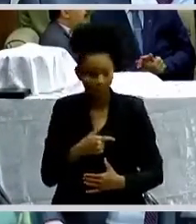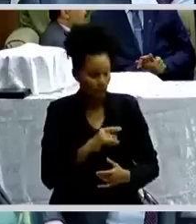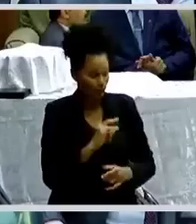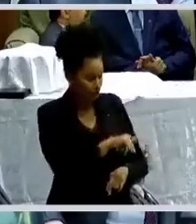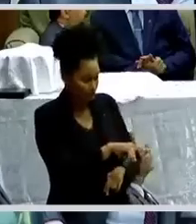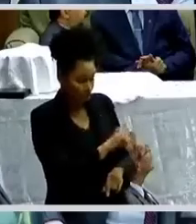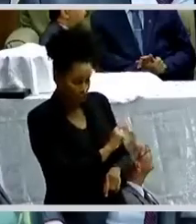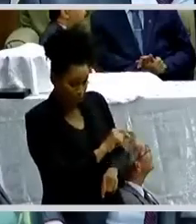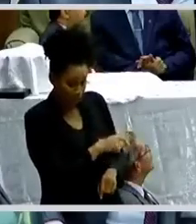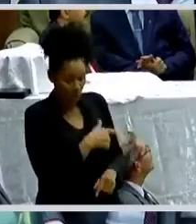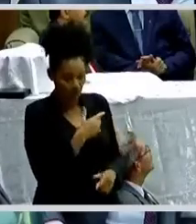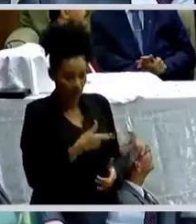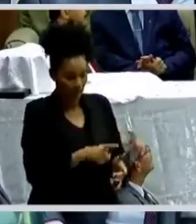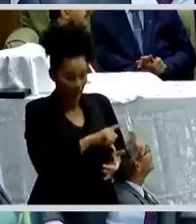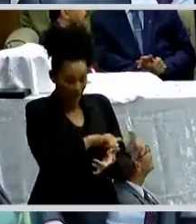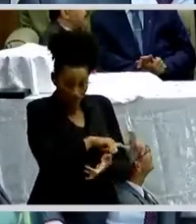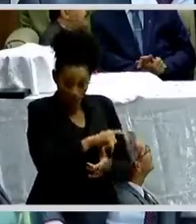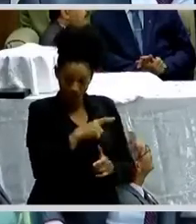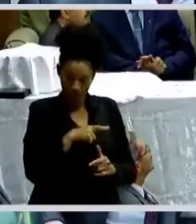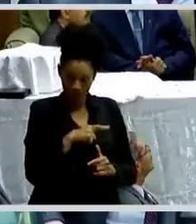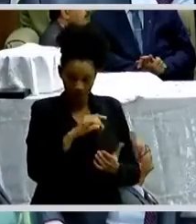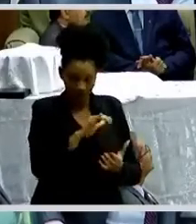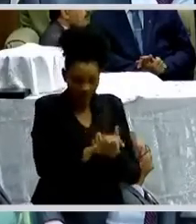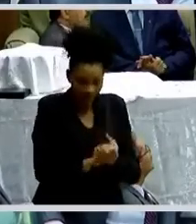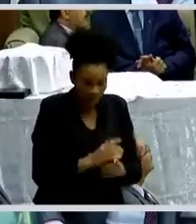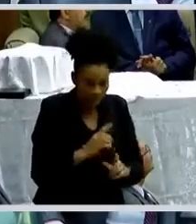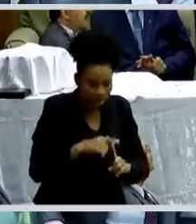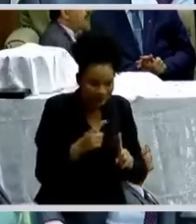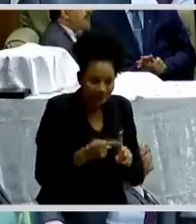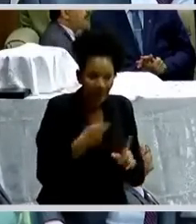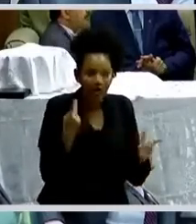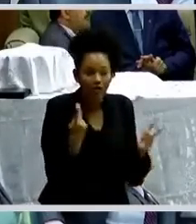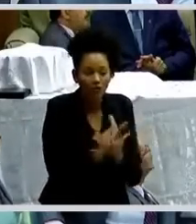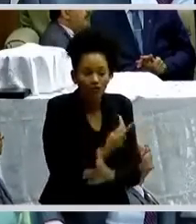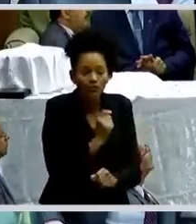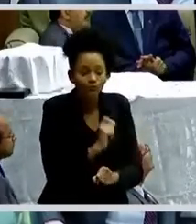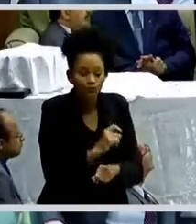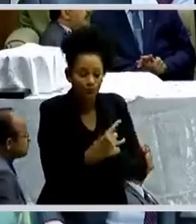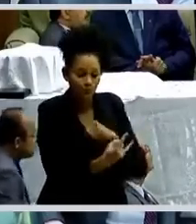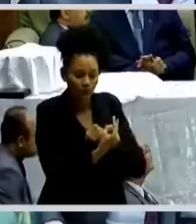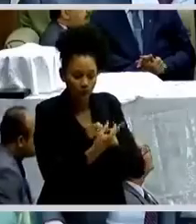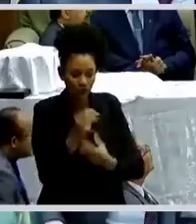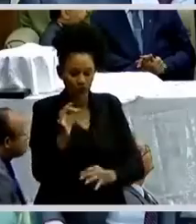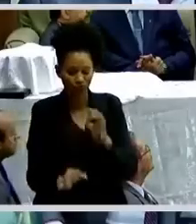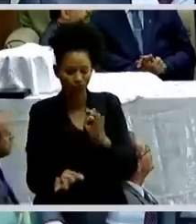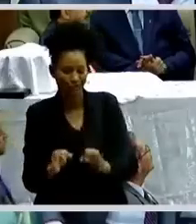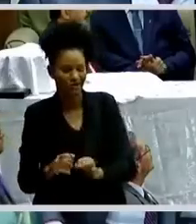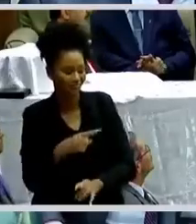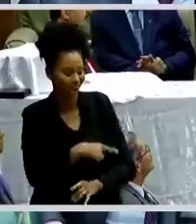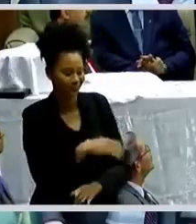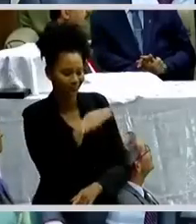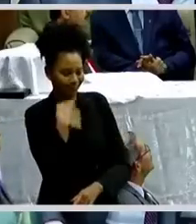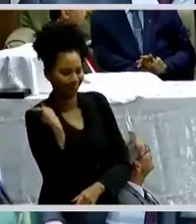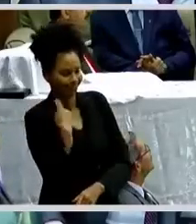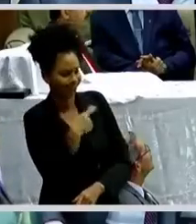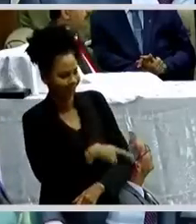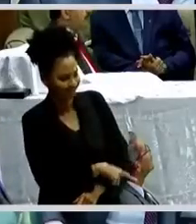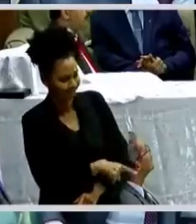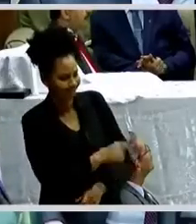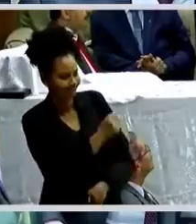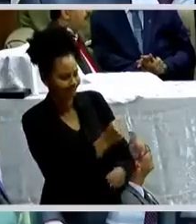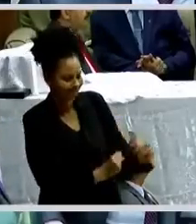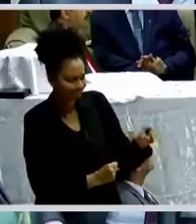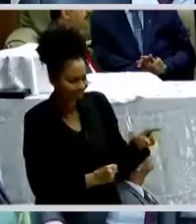ou até se fosse, era adultério. E isso implicava em quê? Em julgamento de morte. O